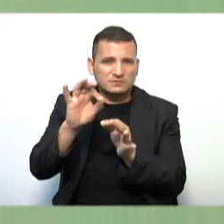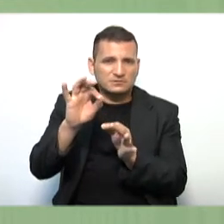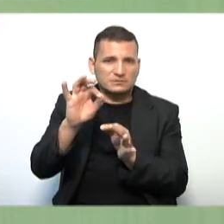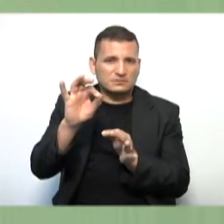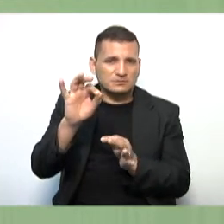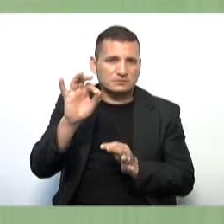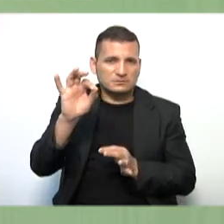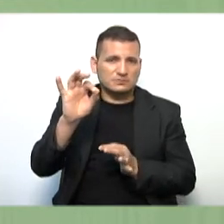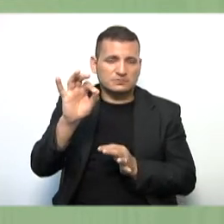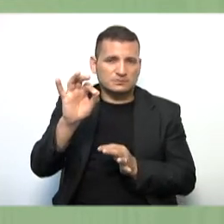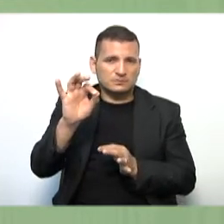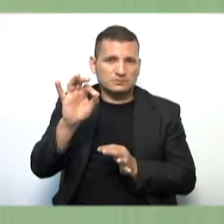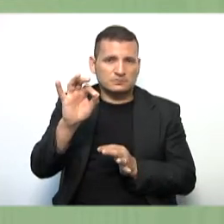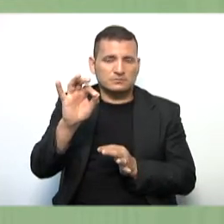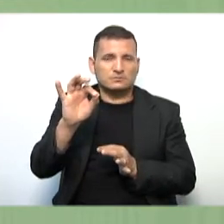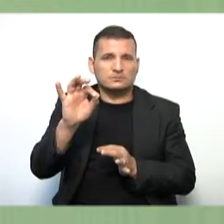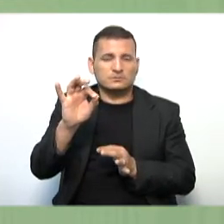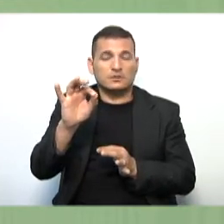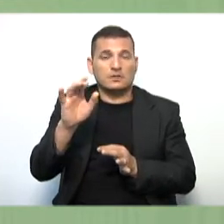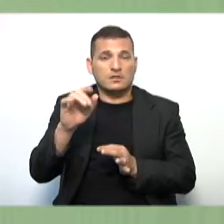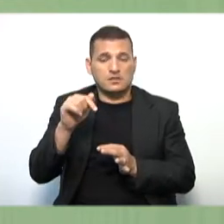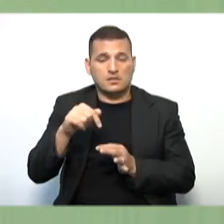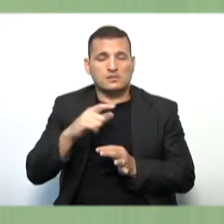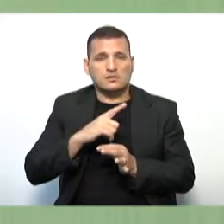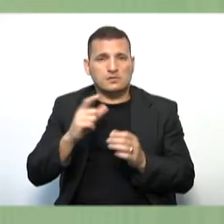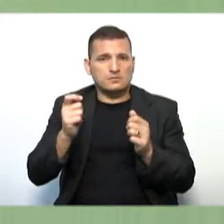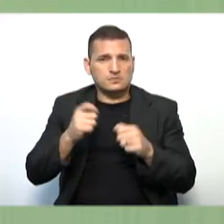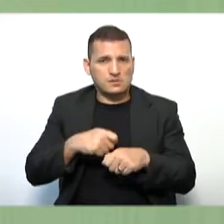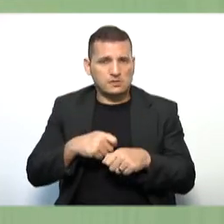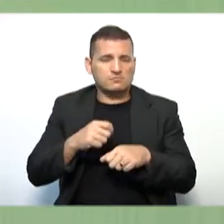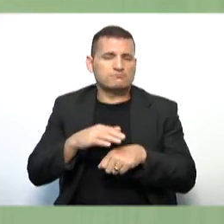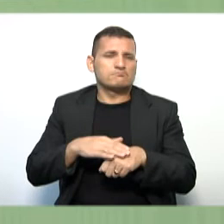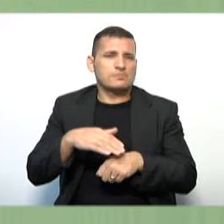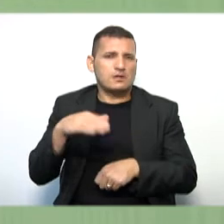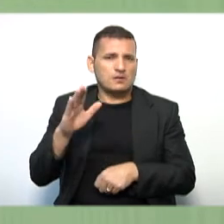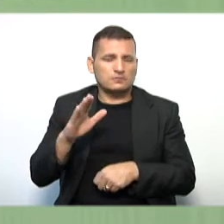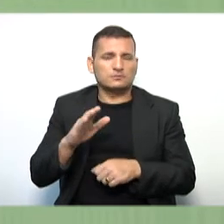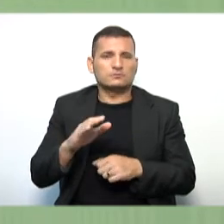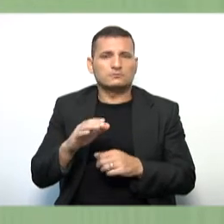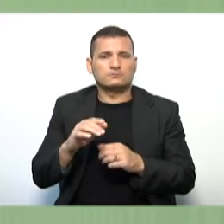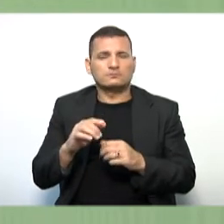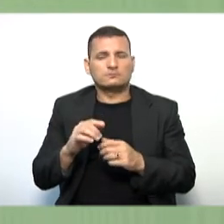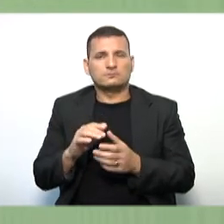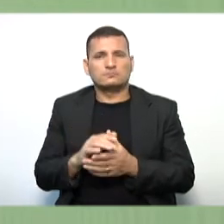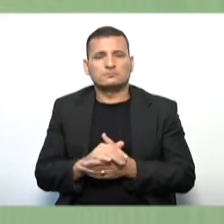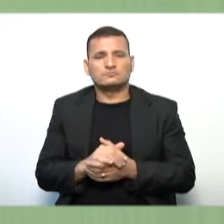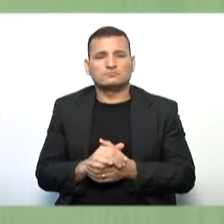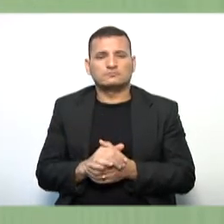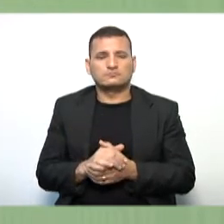usuários, ela tem capacidade muito maior, só que